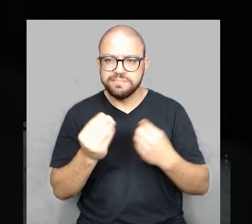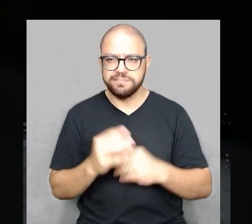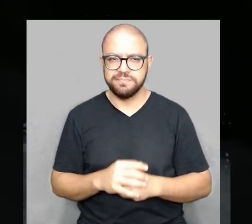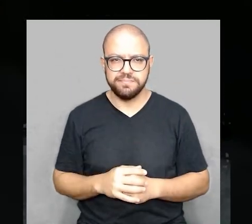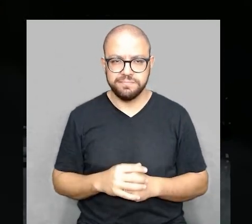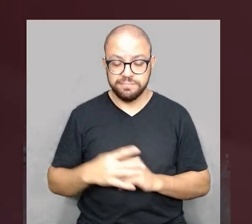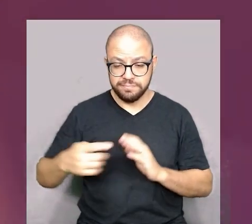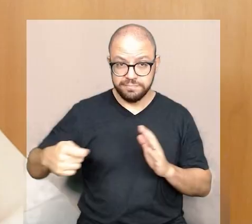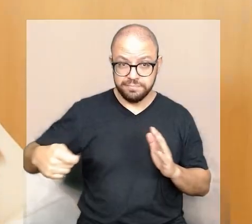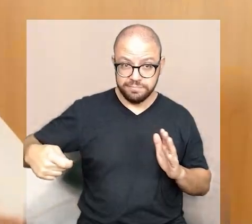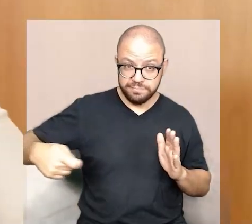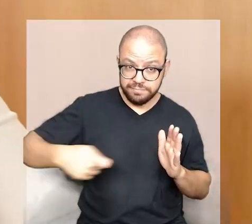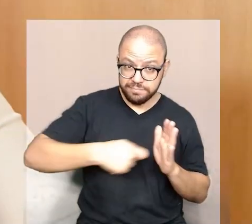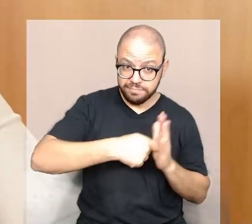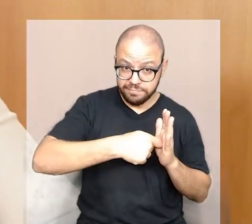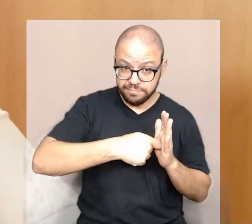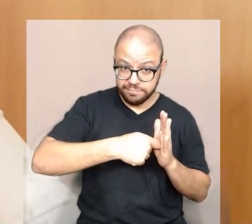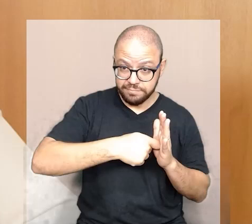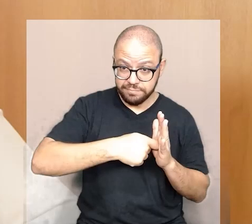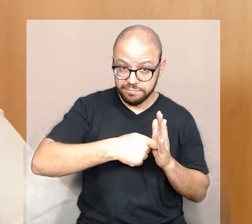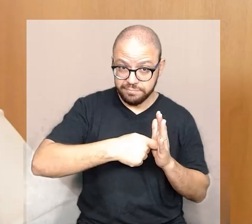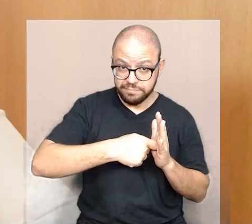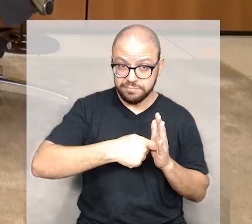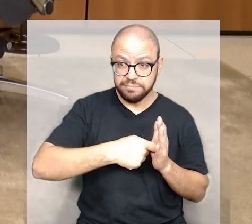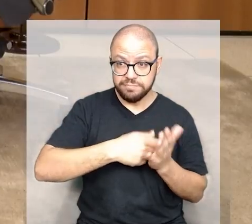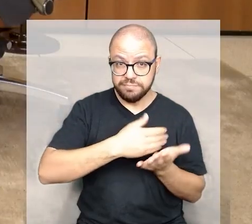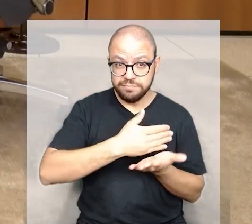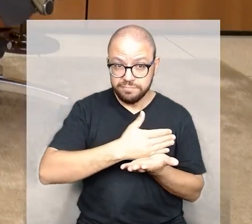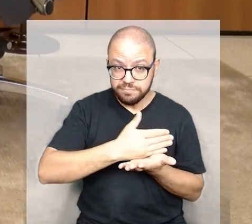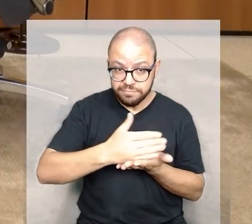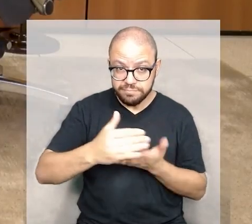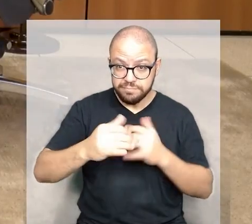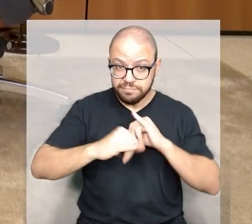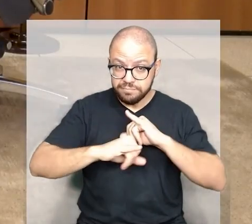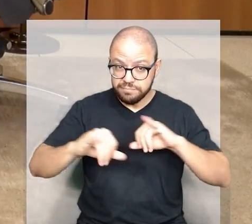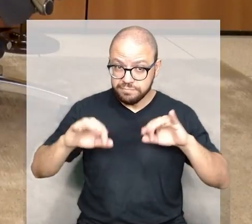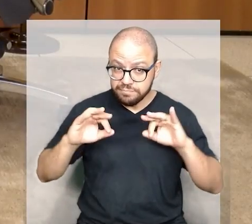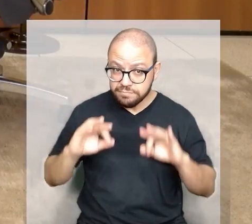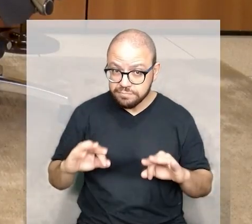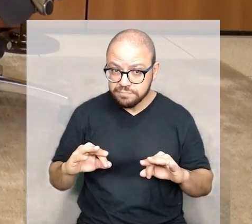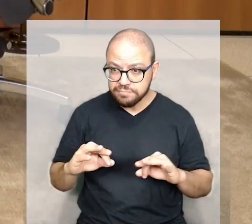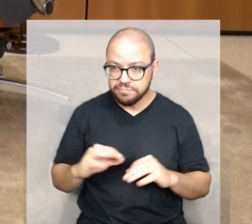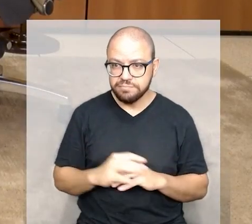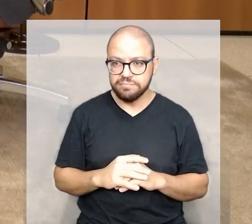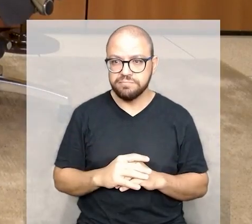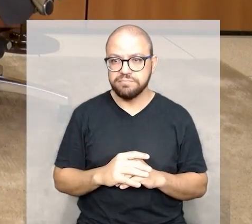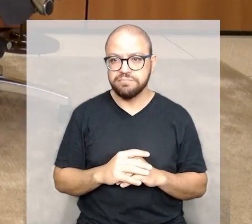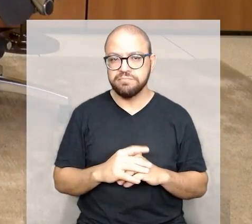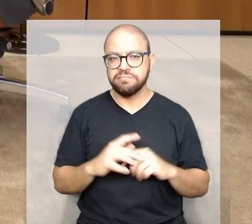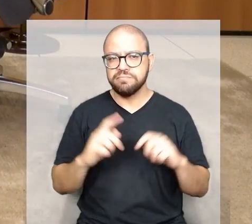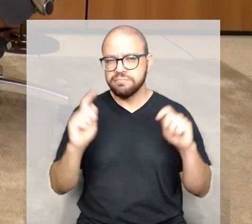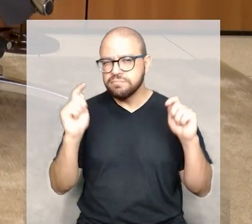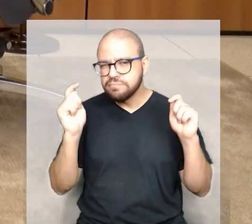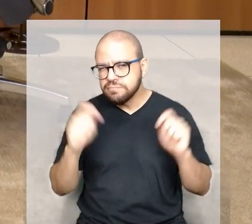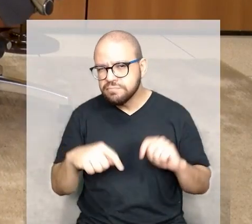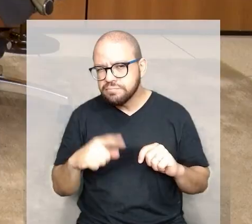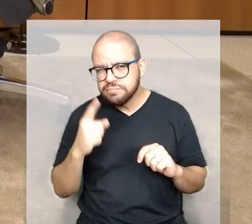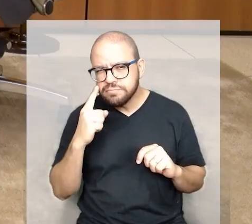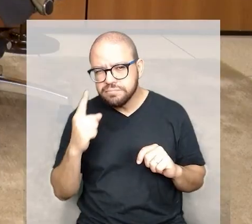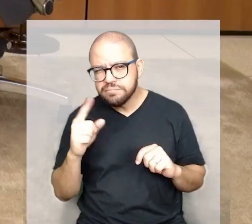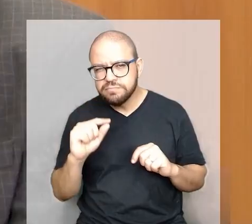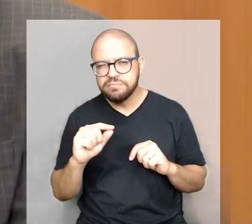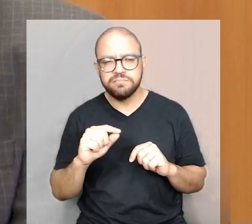recomendações. Como foi feito esse combate, doutor? Bom, vinha a denúncia, nós abrimos uma notícia de